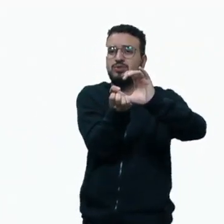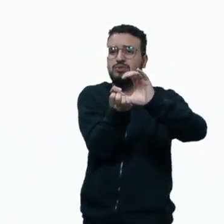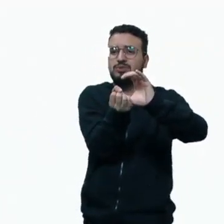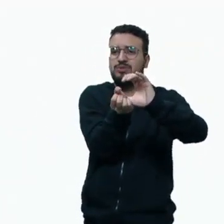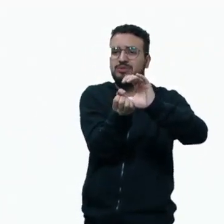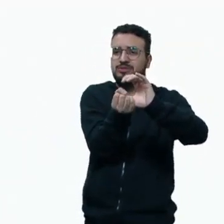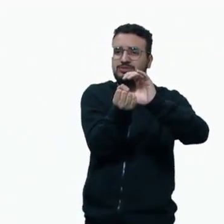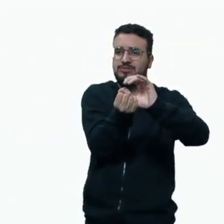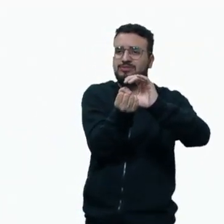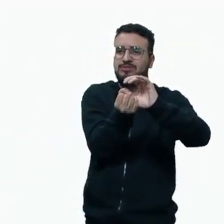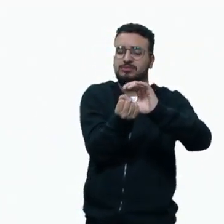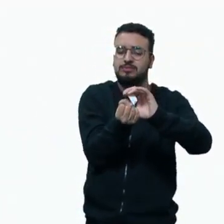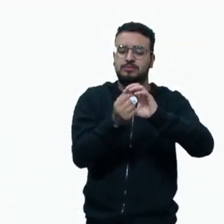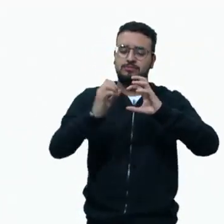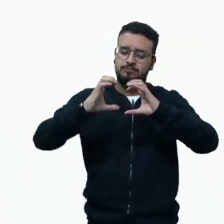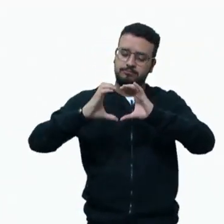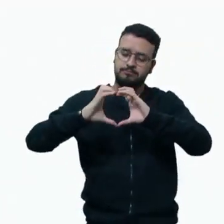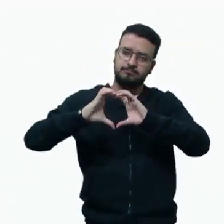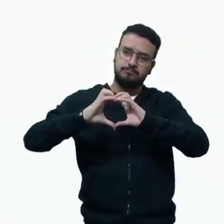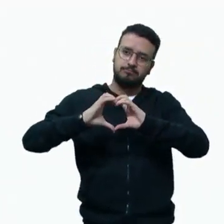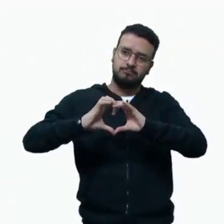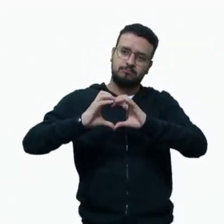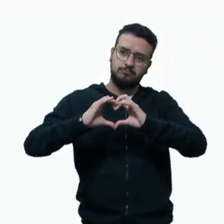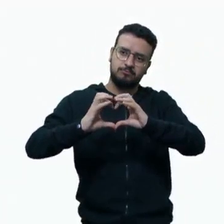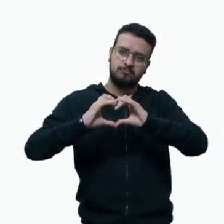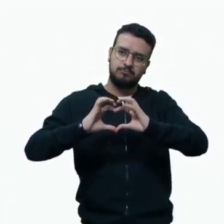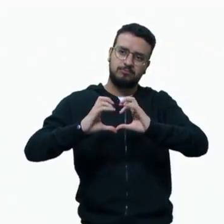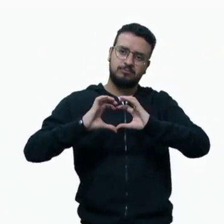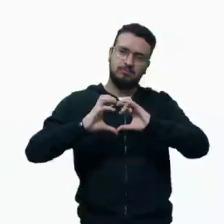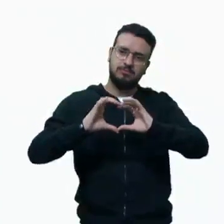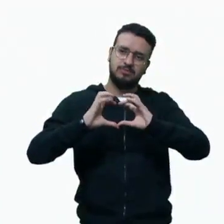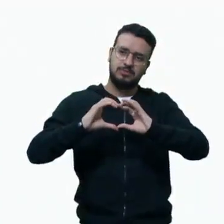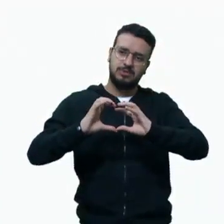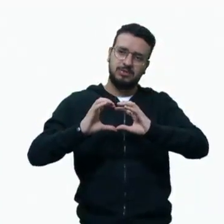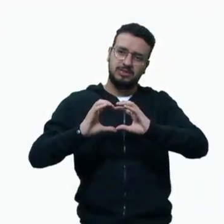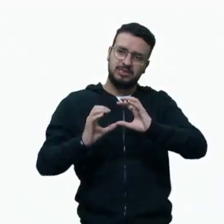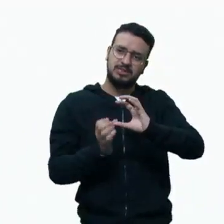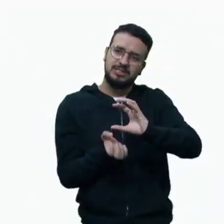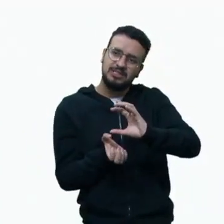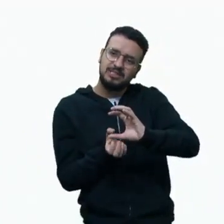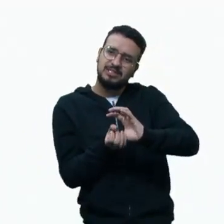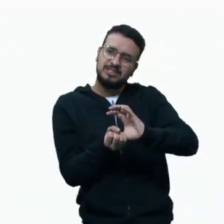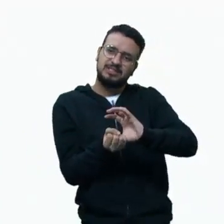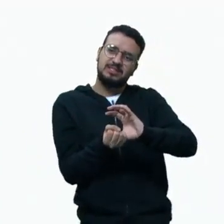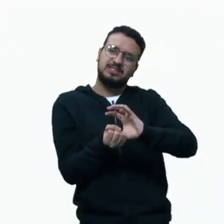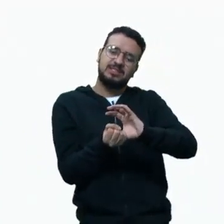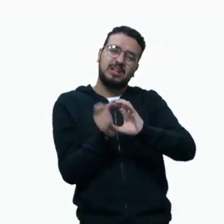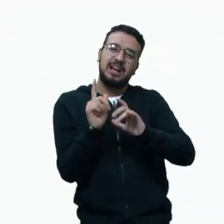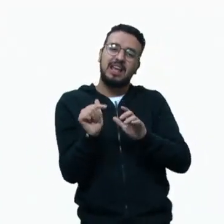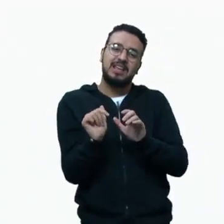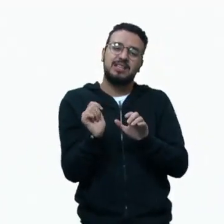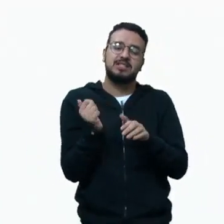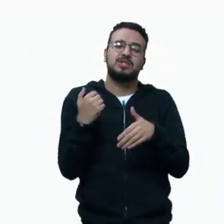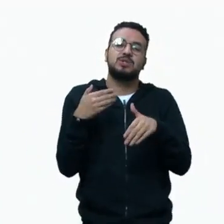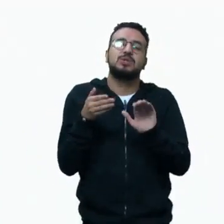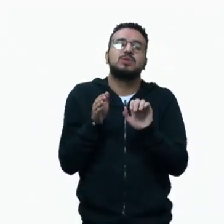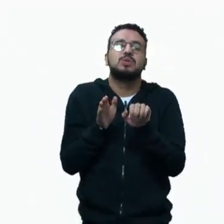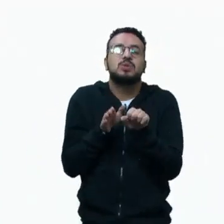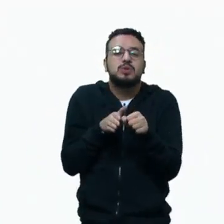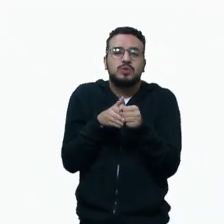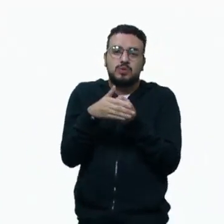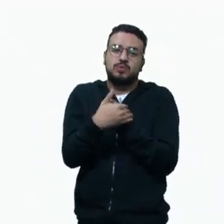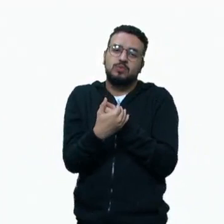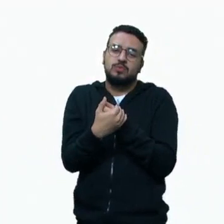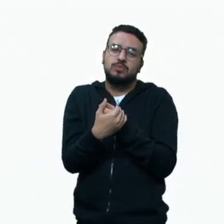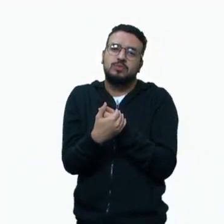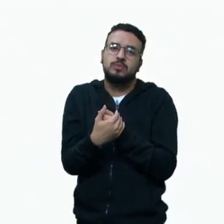fica próxima até do osso occipital, mas ela fica mais profunda. Você vai encontrar o cerebelo. Então ele está escondido pelos hemisférios cerebrais,